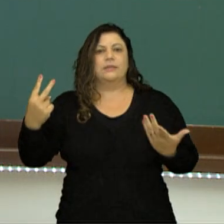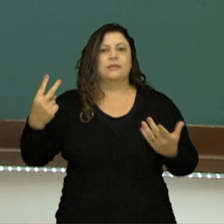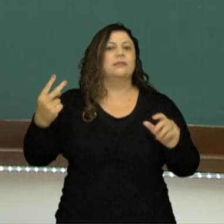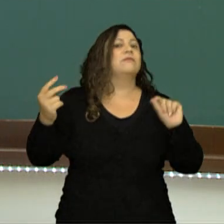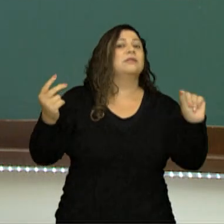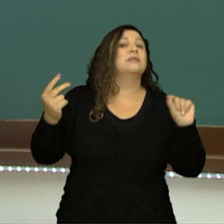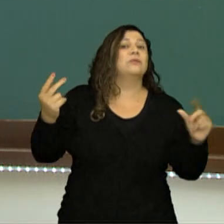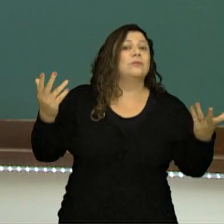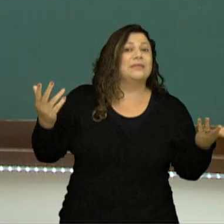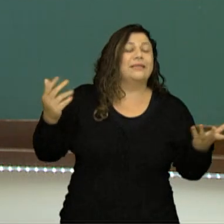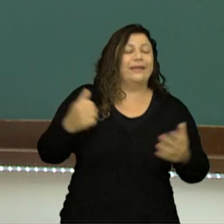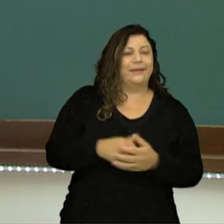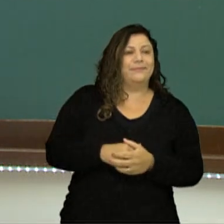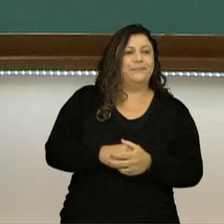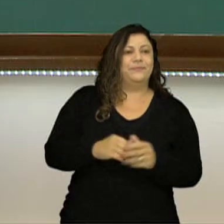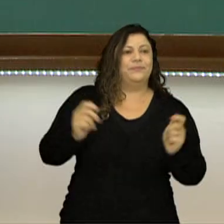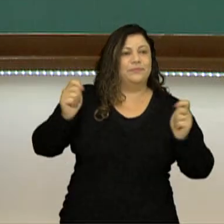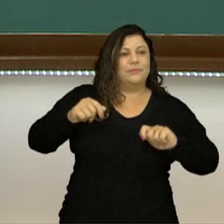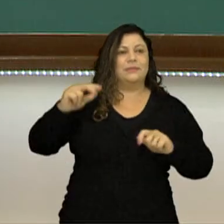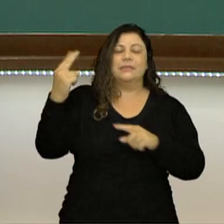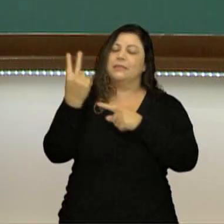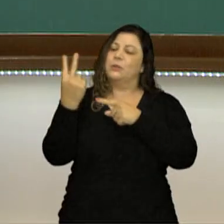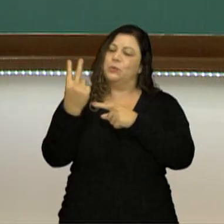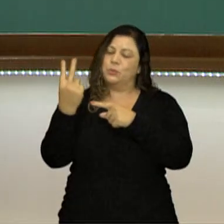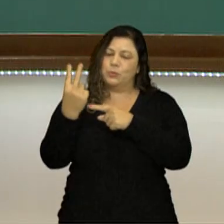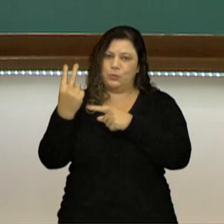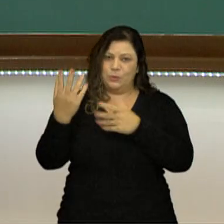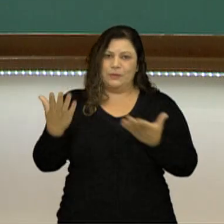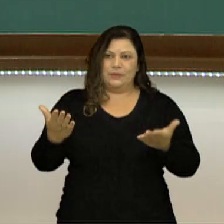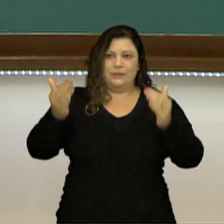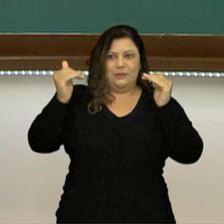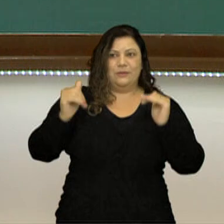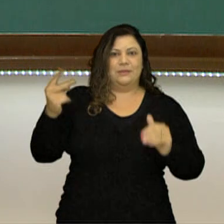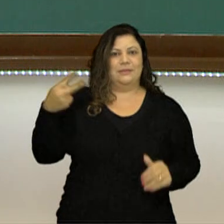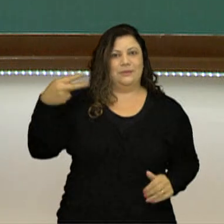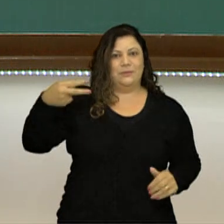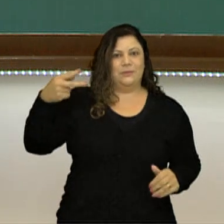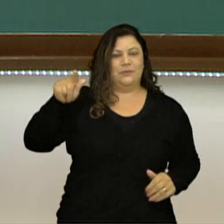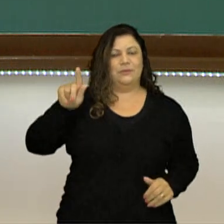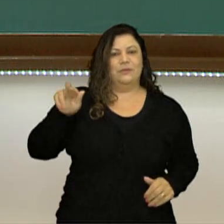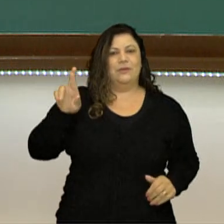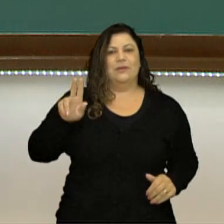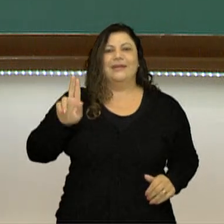quê? Um monômio de grau 2 ou um monômio do segundo grau.